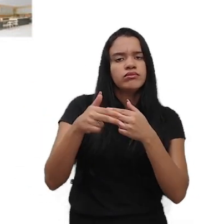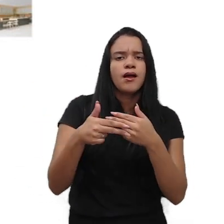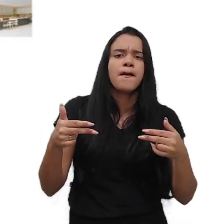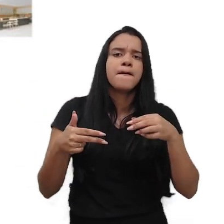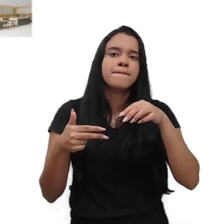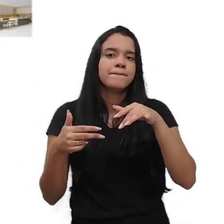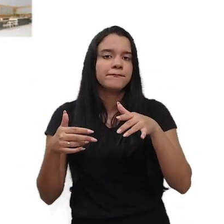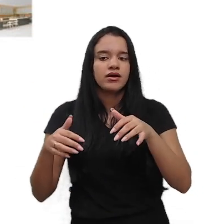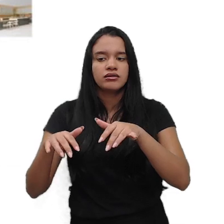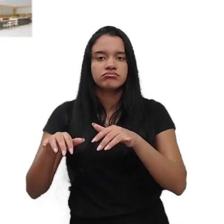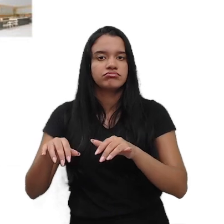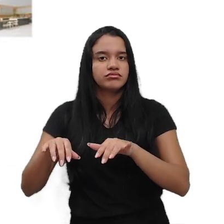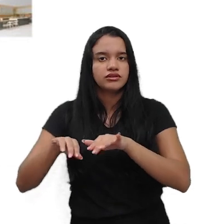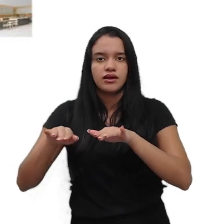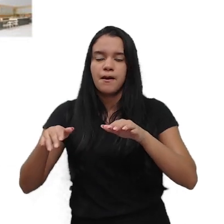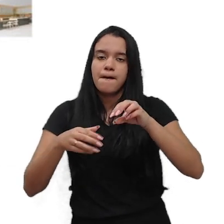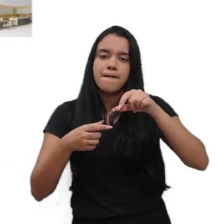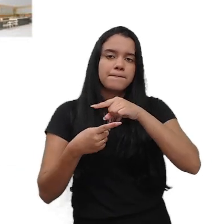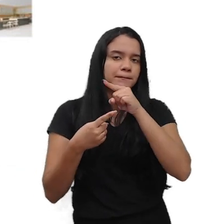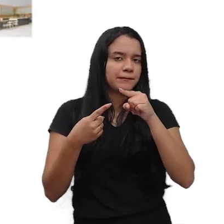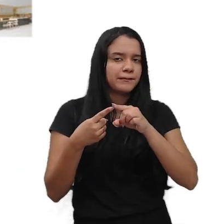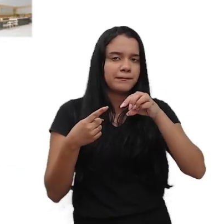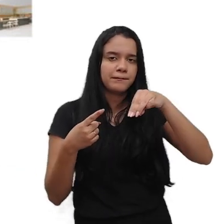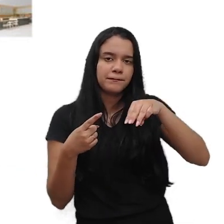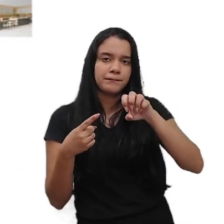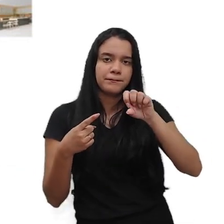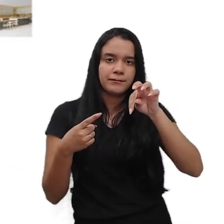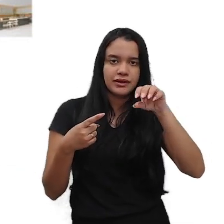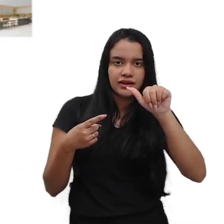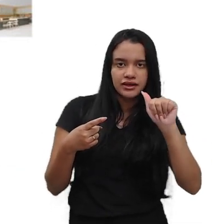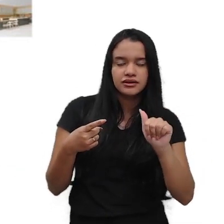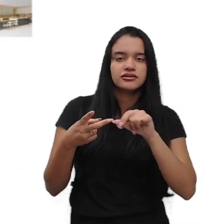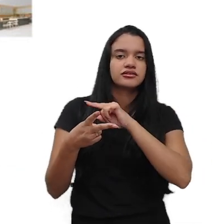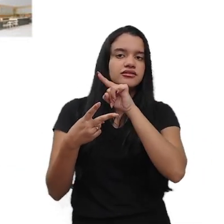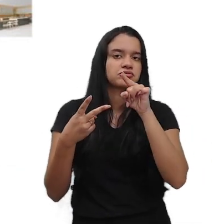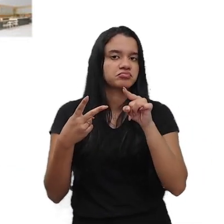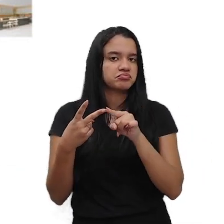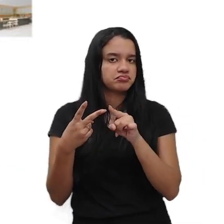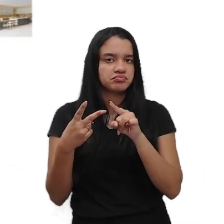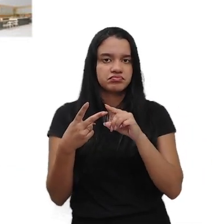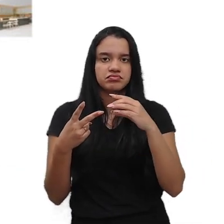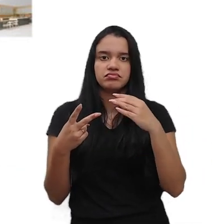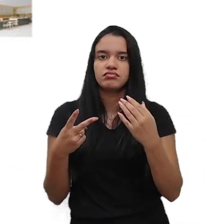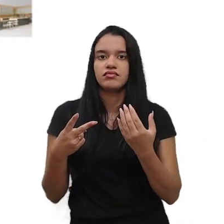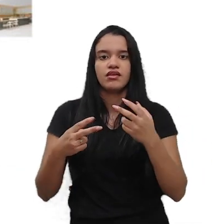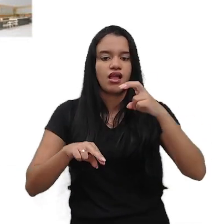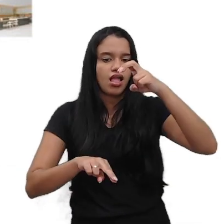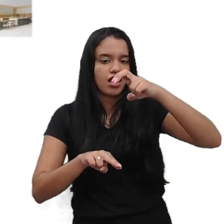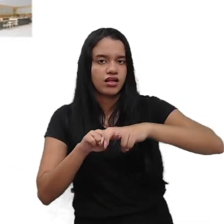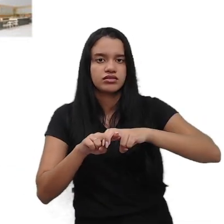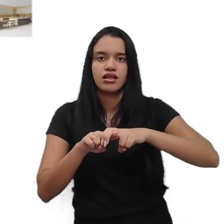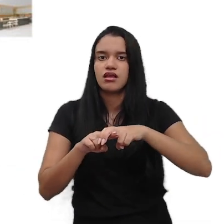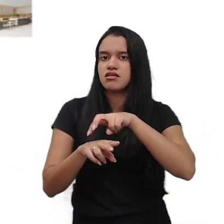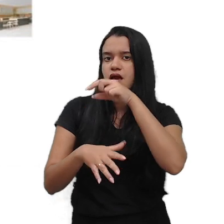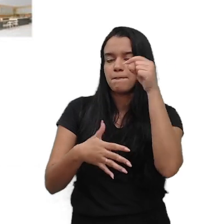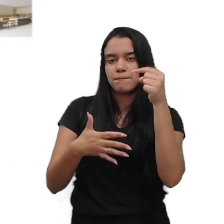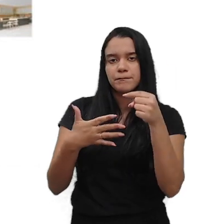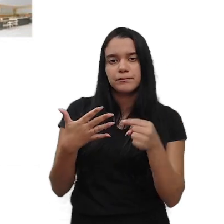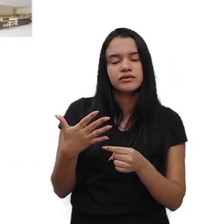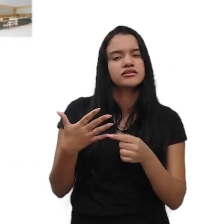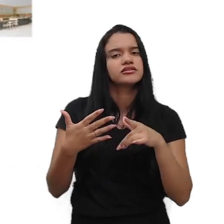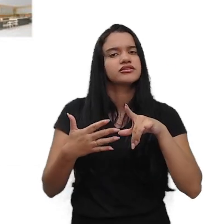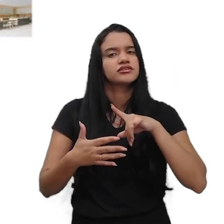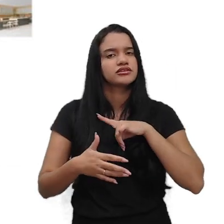mesas, cadeiras, se você vai ter freezer, se você vai ter geladeira, fogão, etc. Né? E ali você tem